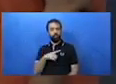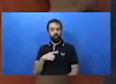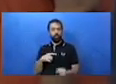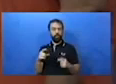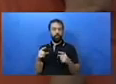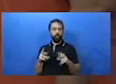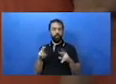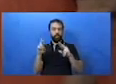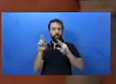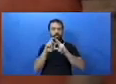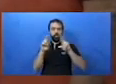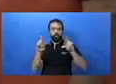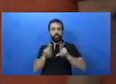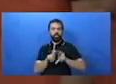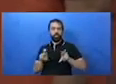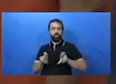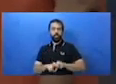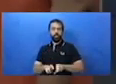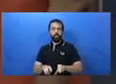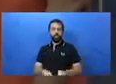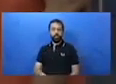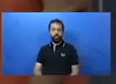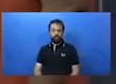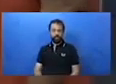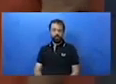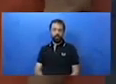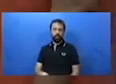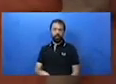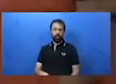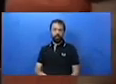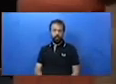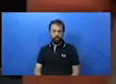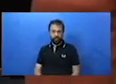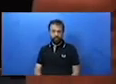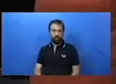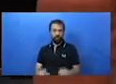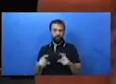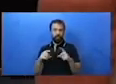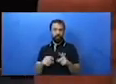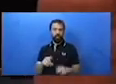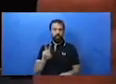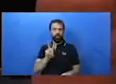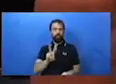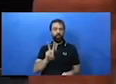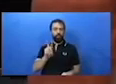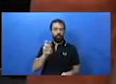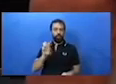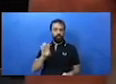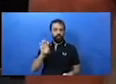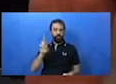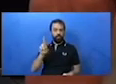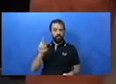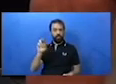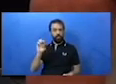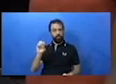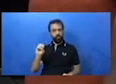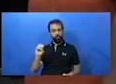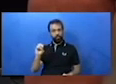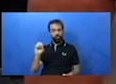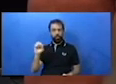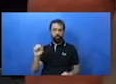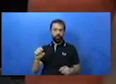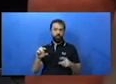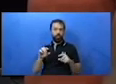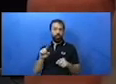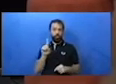Há sons repetidos no interior de alguns versos. Verso é cada linha do poema. Estrofe é